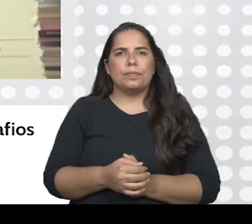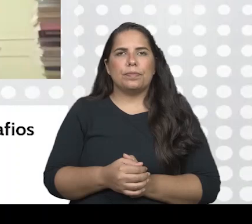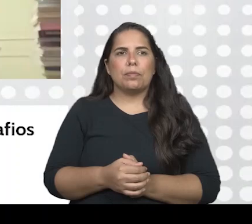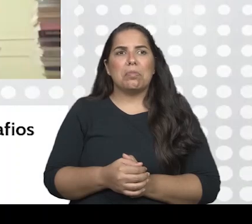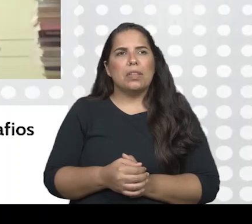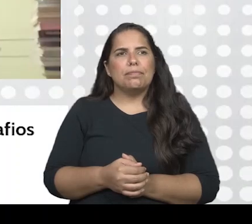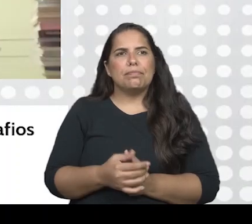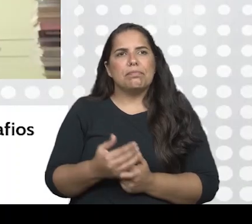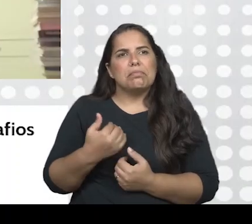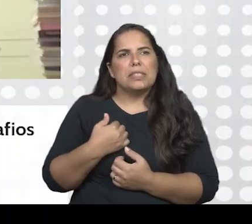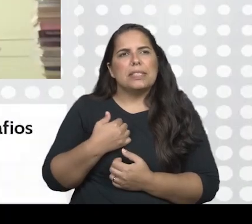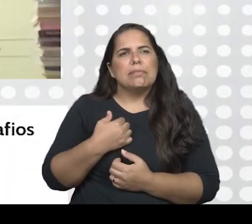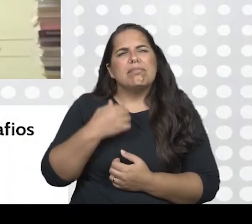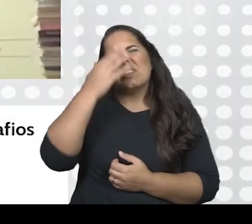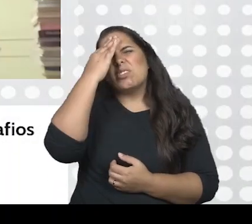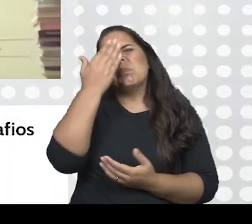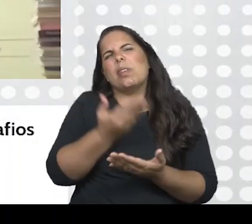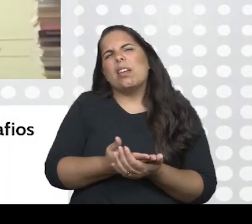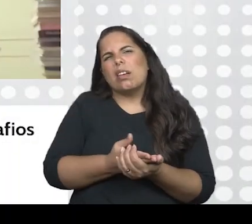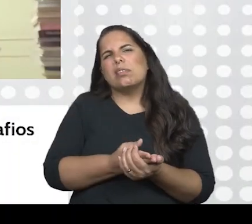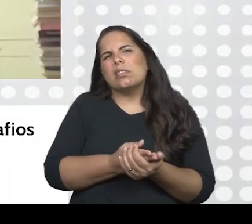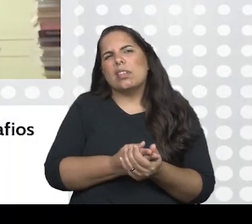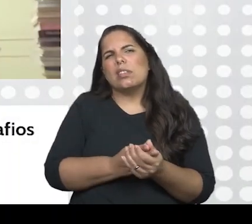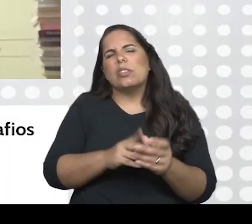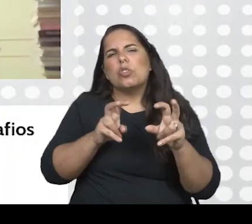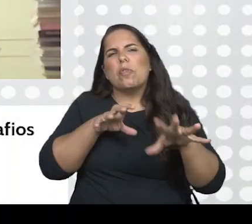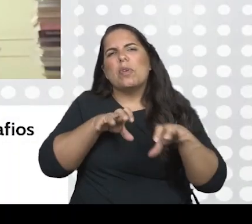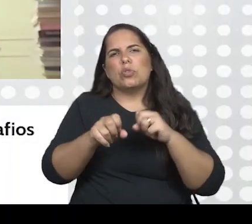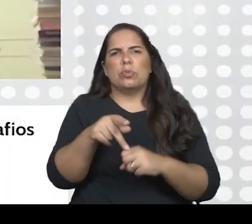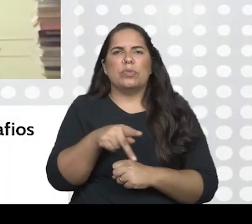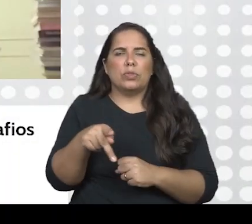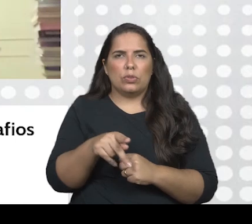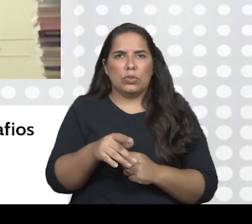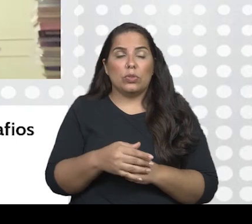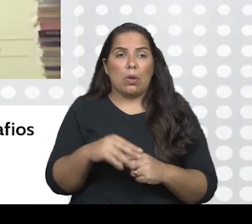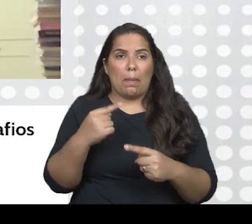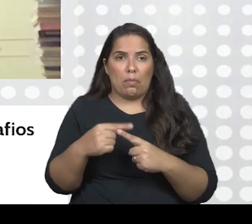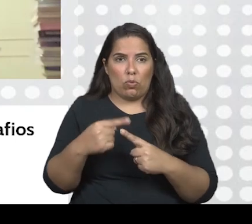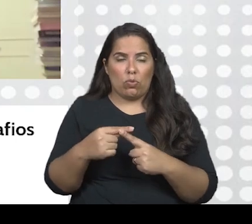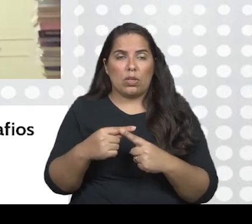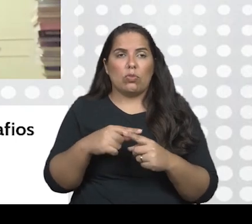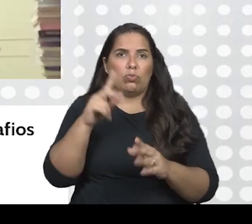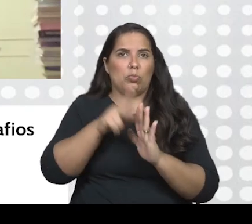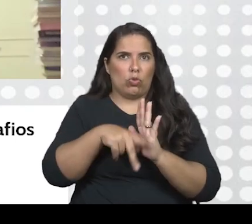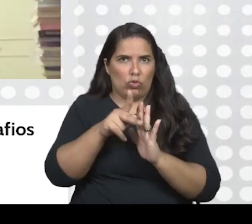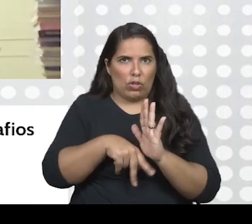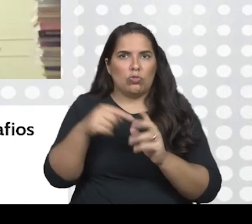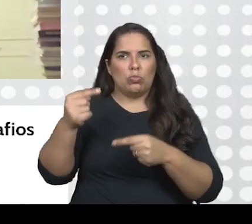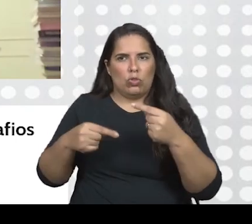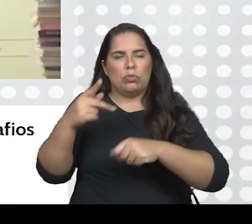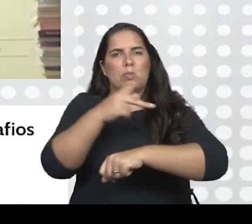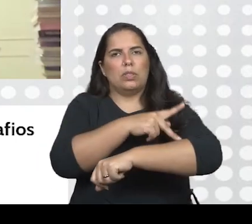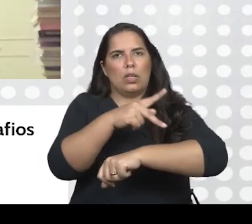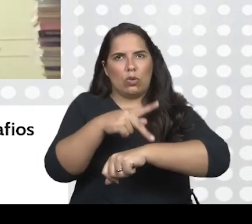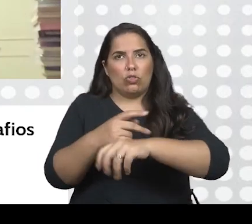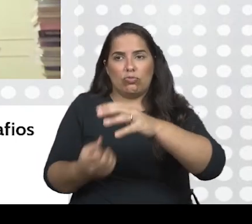me traz muita esperança no que diz respeito à formação de professores, porque ambos os projetos políticos pedagógicos,